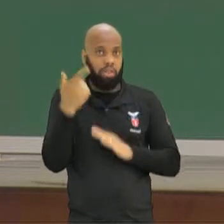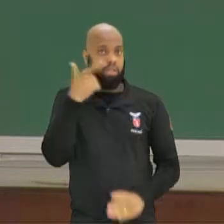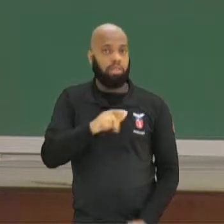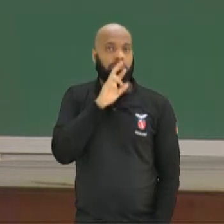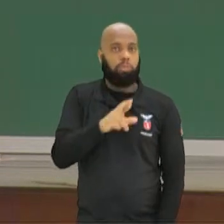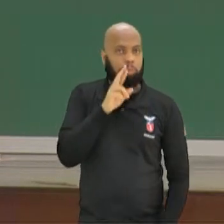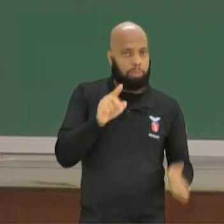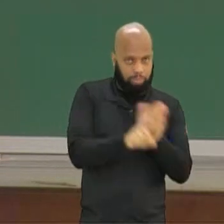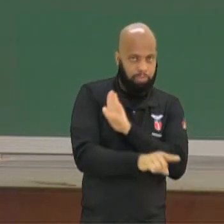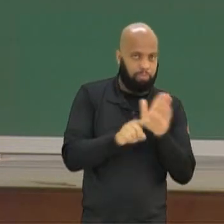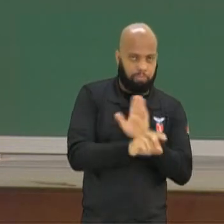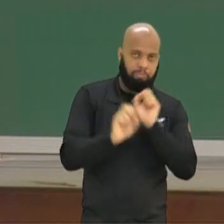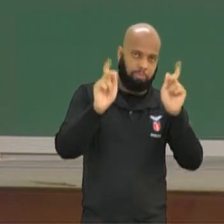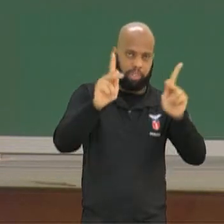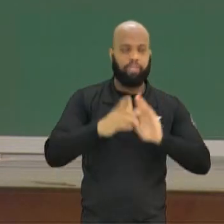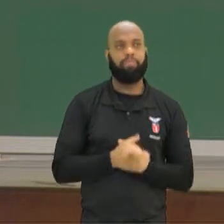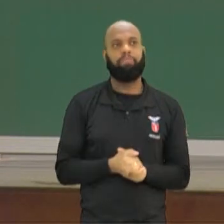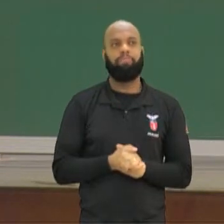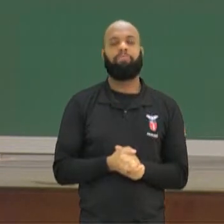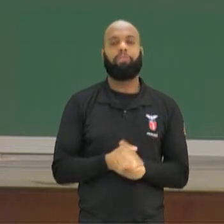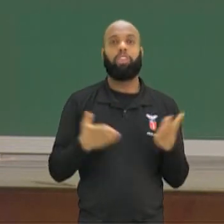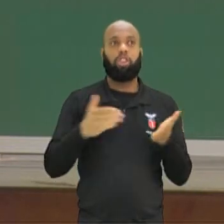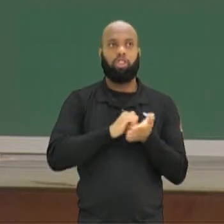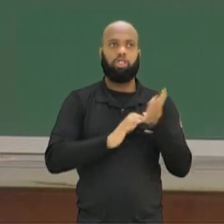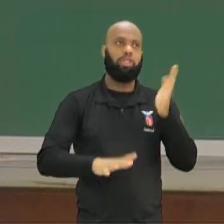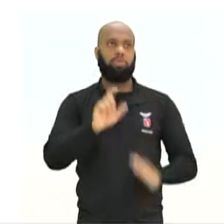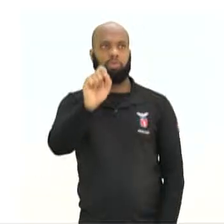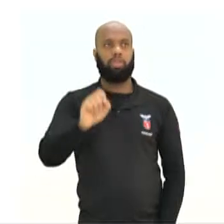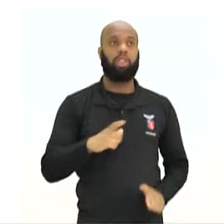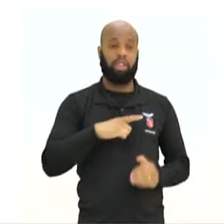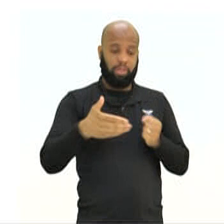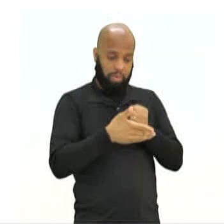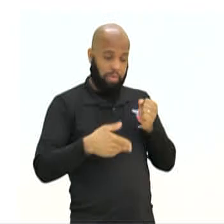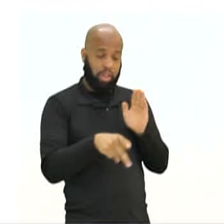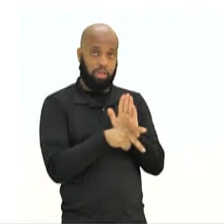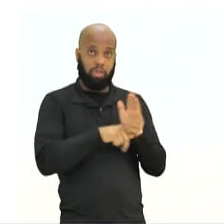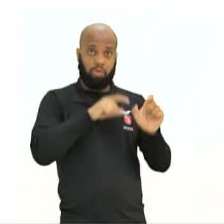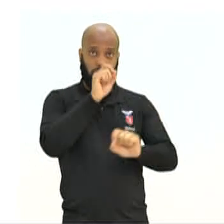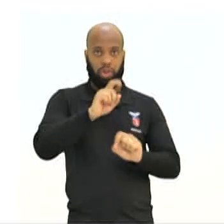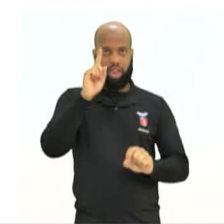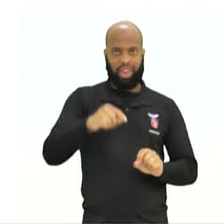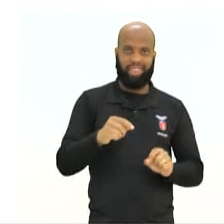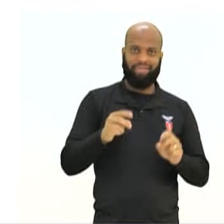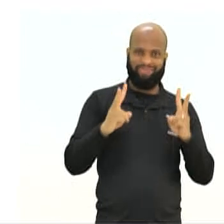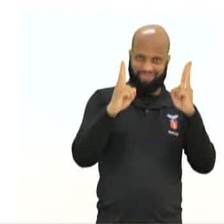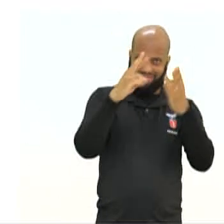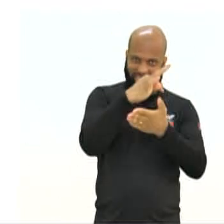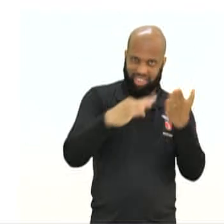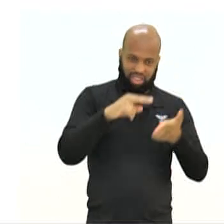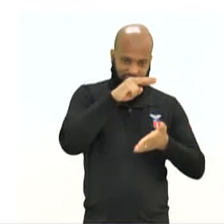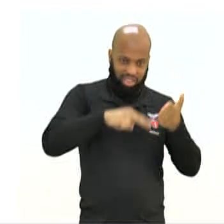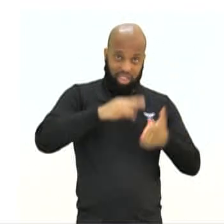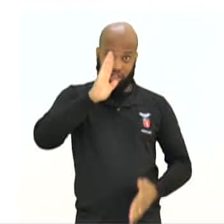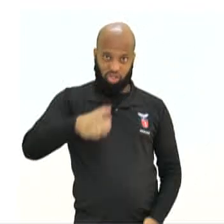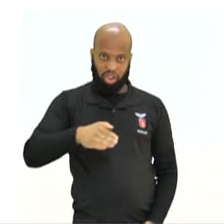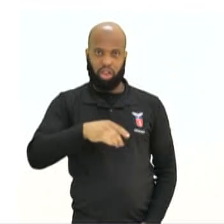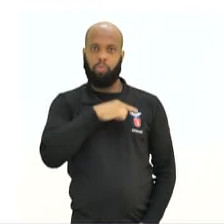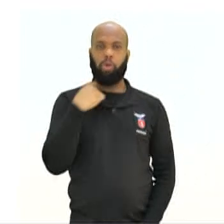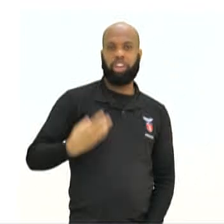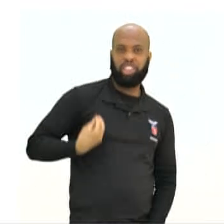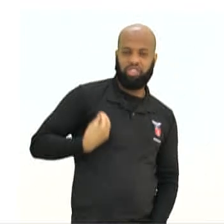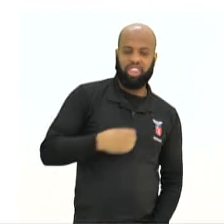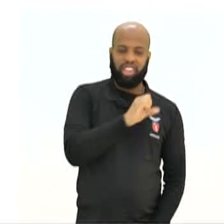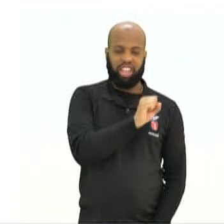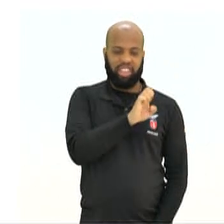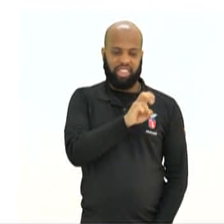ok? Vamos lá para a atividade então. Com base no trecho de Morte e Vida Severina, texto 1, que nós já lemos, e na